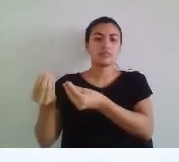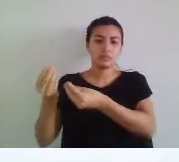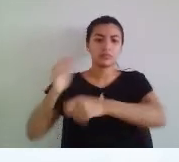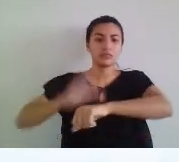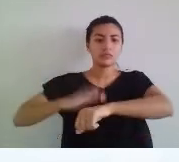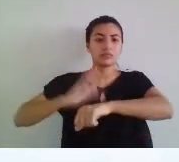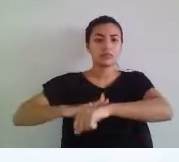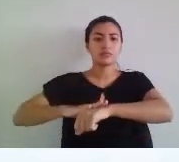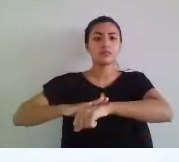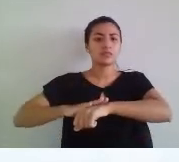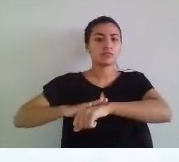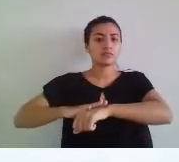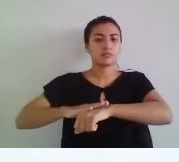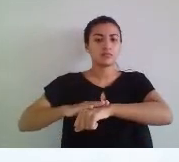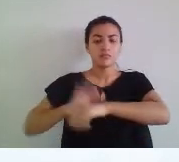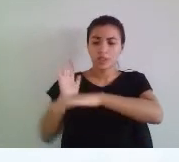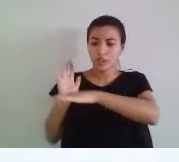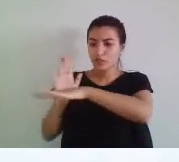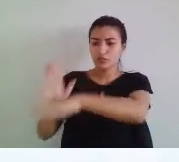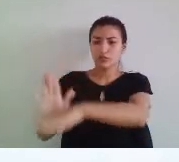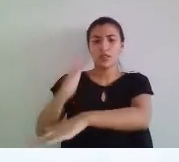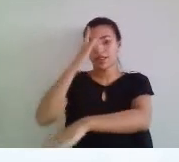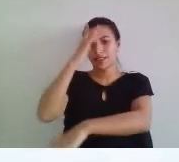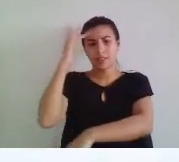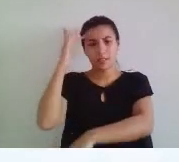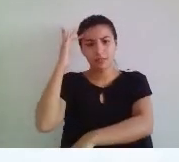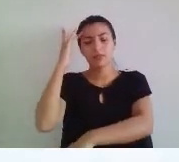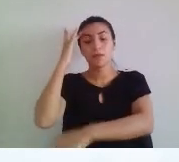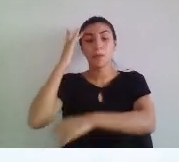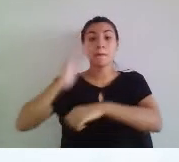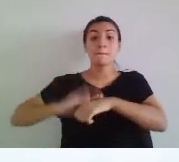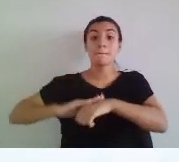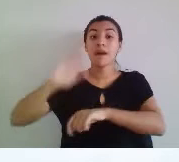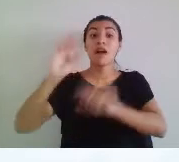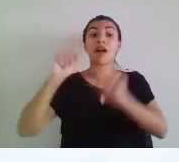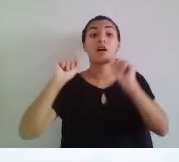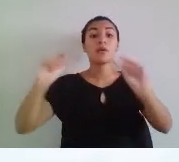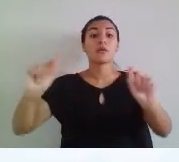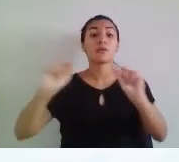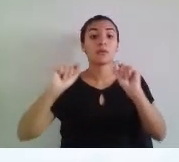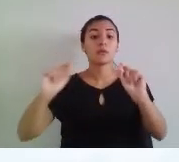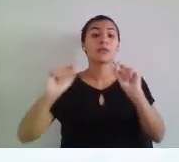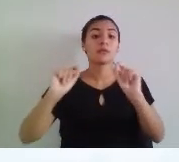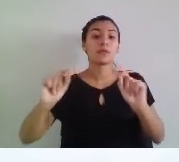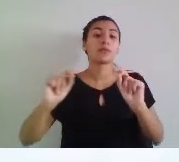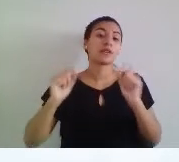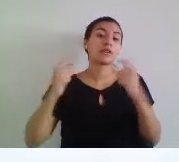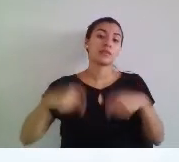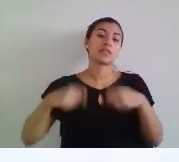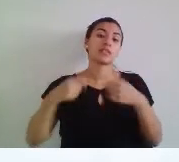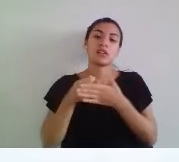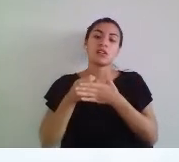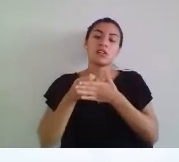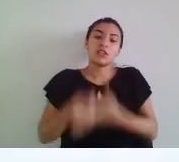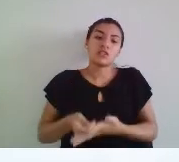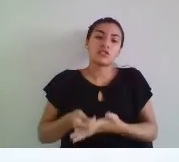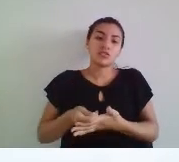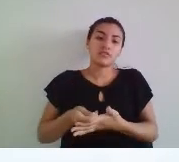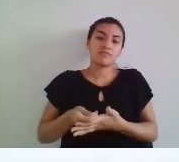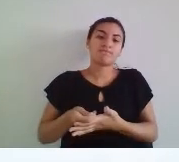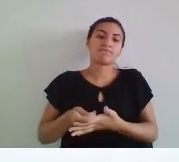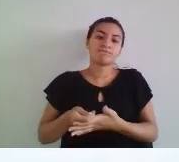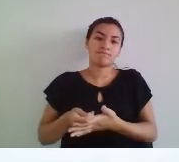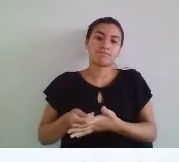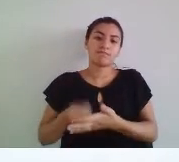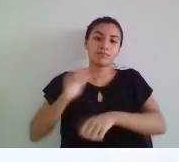mais do que nunca de estender a mão ao próximo, mas mais também do que nunca é hora de exigir, é hora de cobrar,